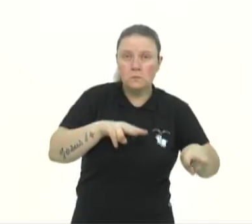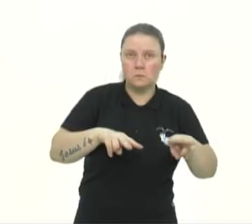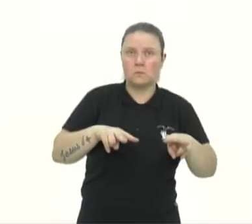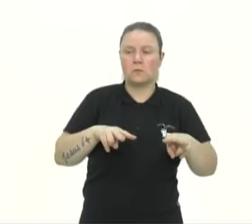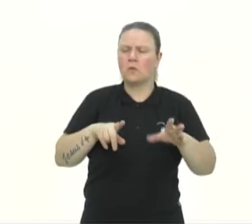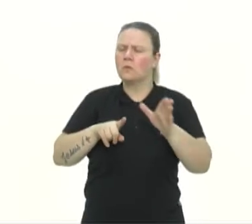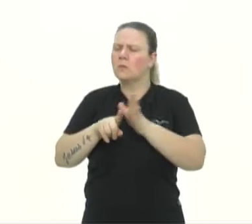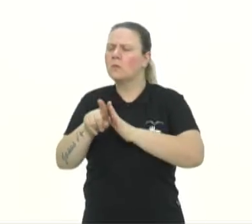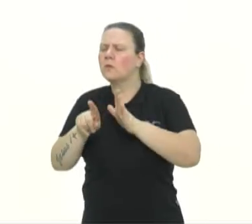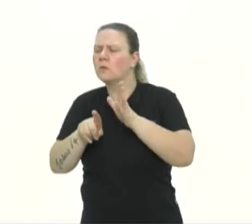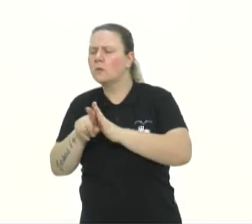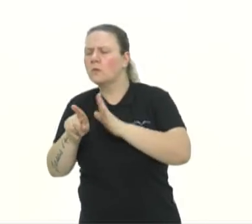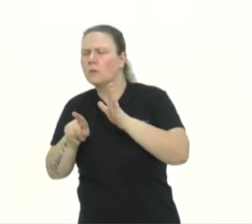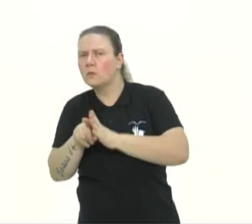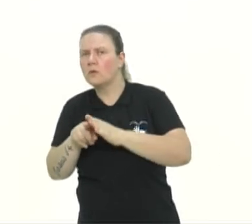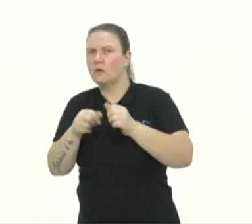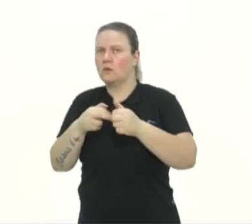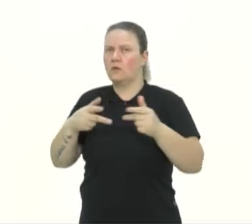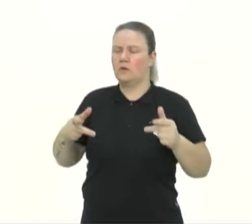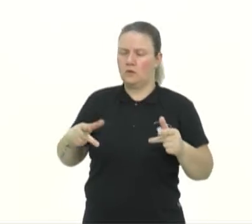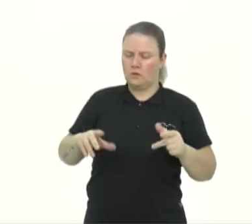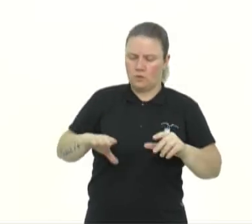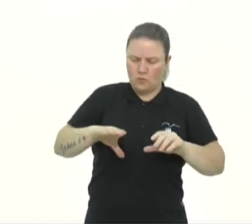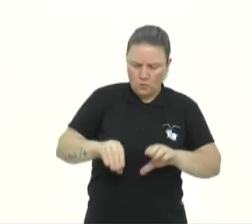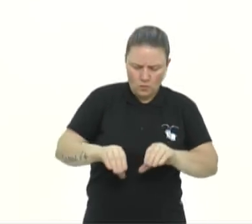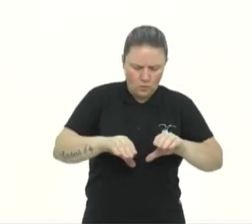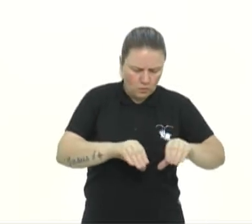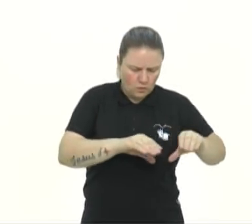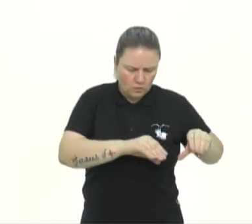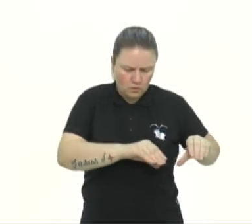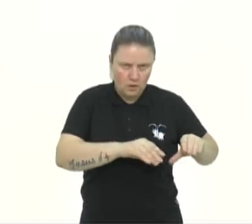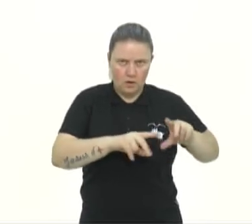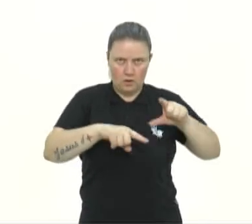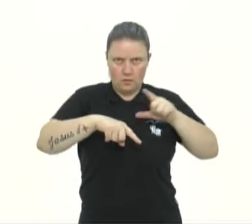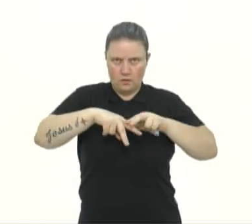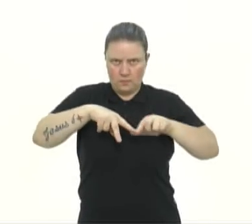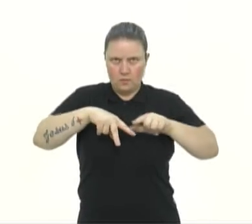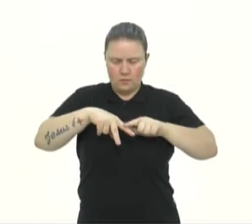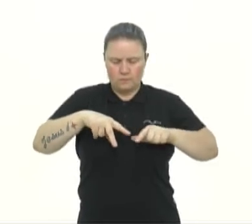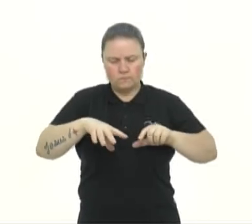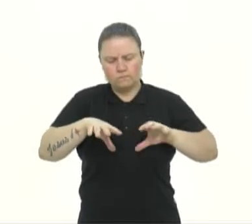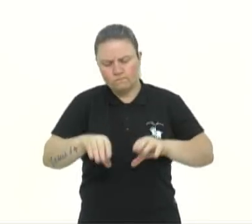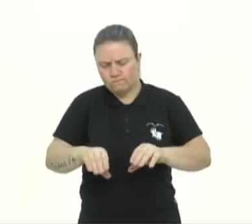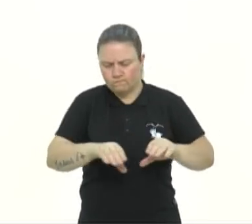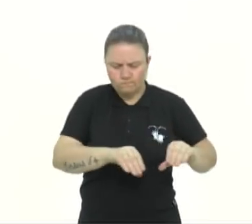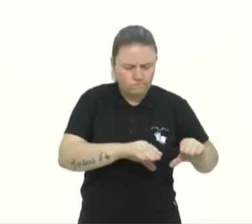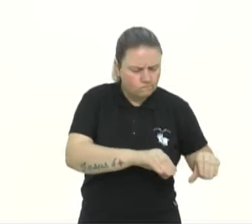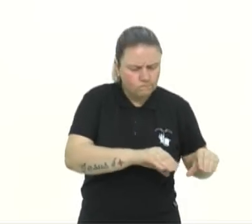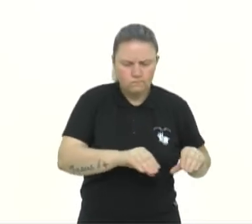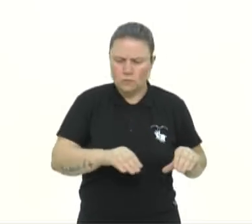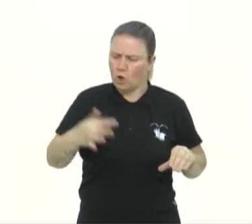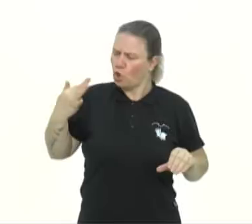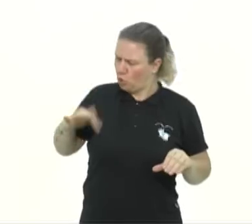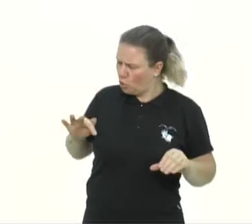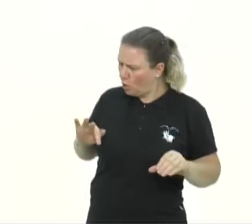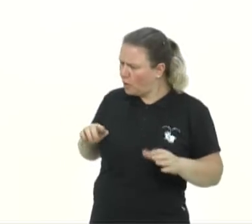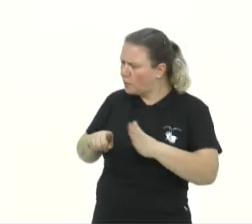algumas perguntas e foi apertando a perna do caboclo. O doutor disse: "Dói